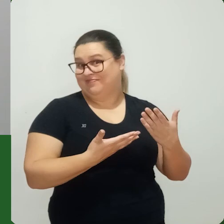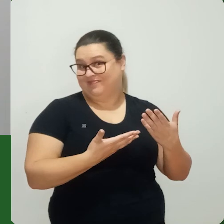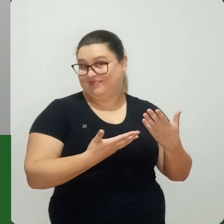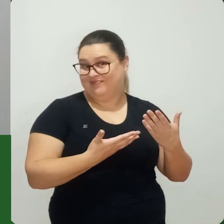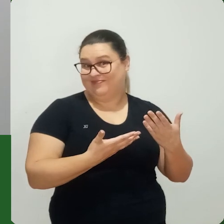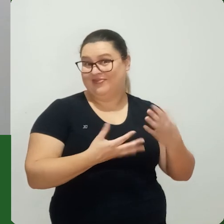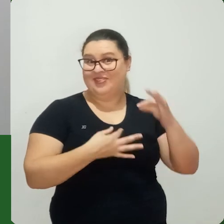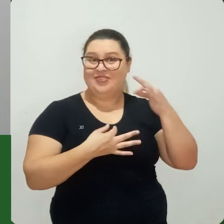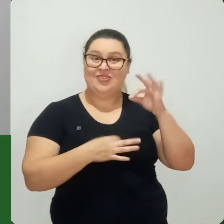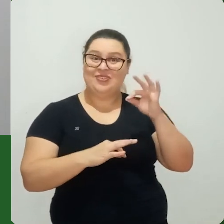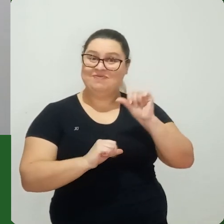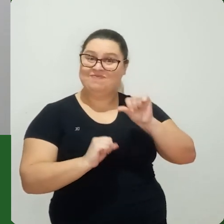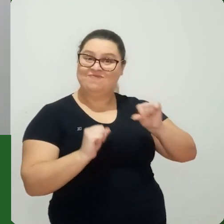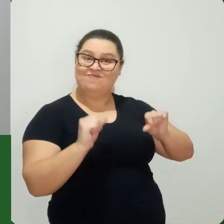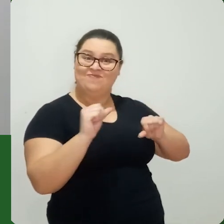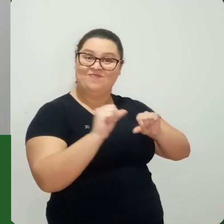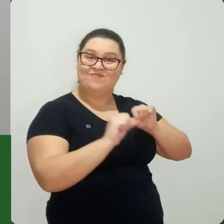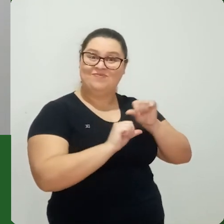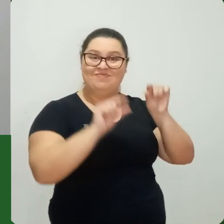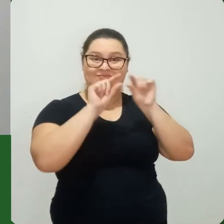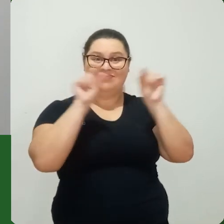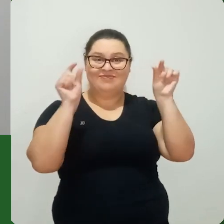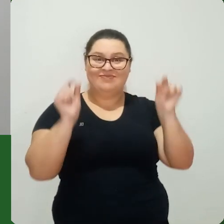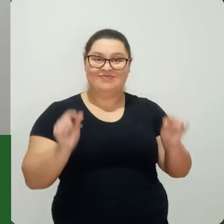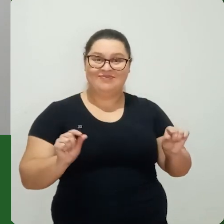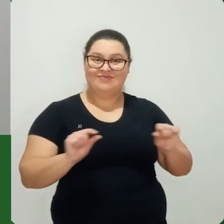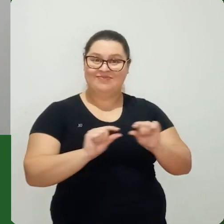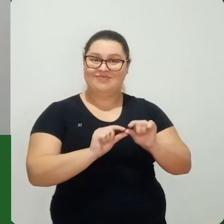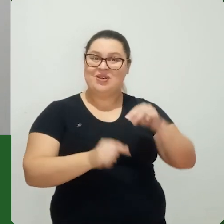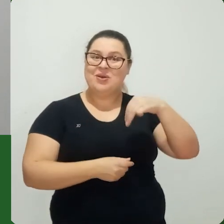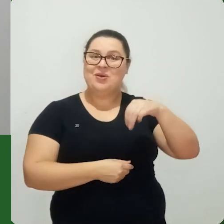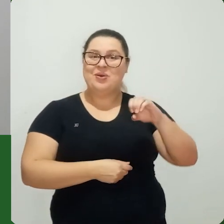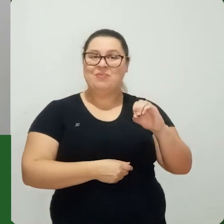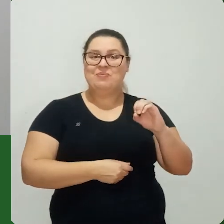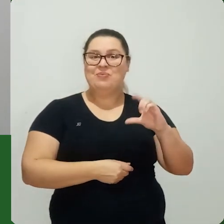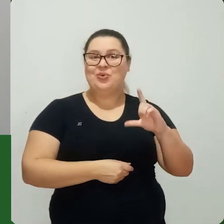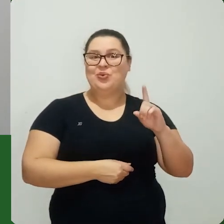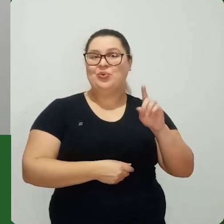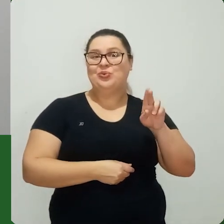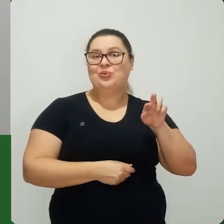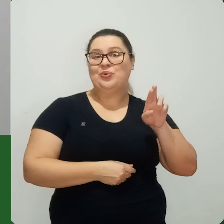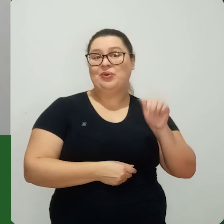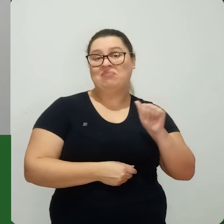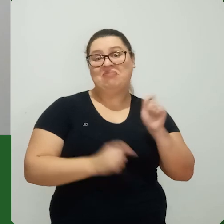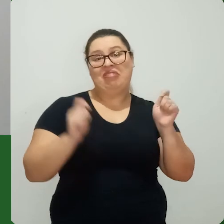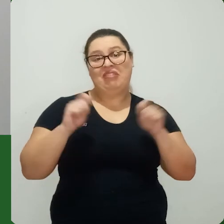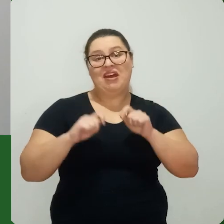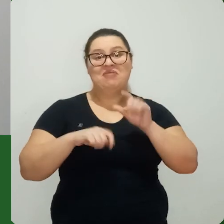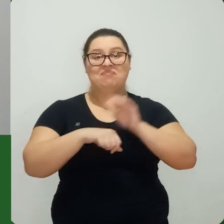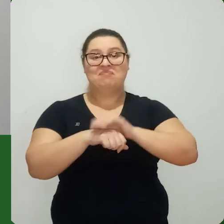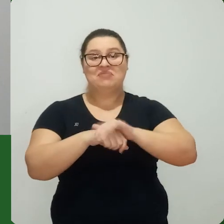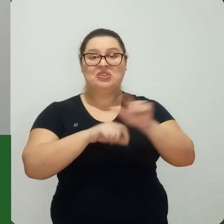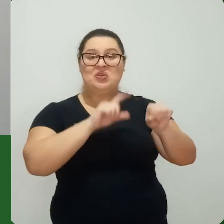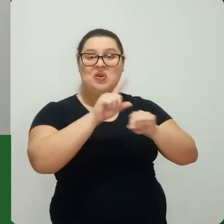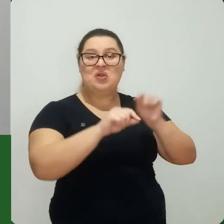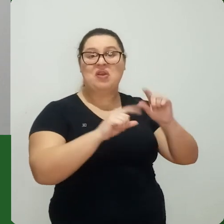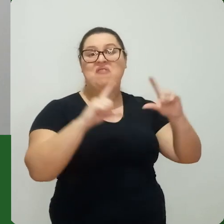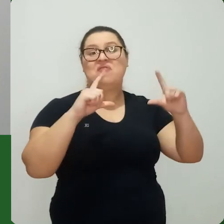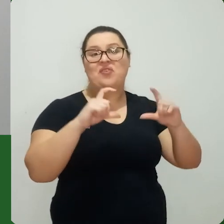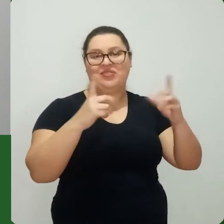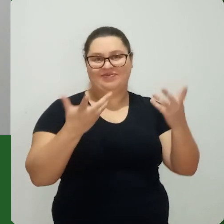Olha o que eu tenho aqui. O que é isso? Essa é uma moldura. Essa é uma moldura que permite que eu escolha o que